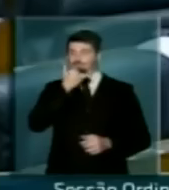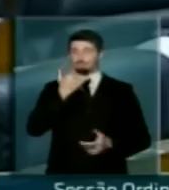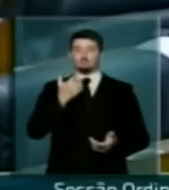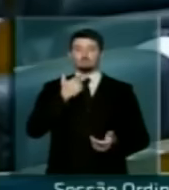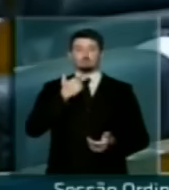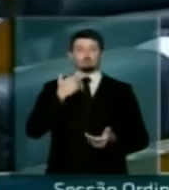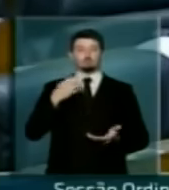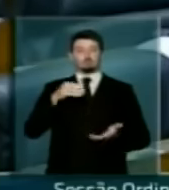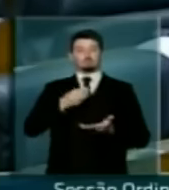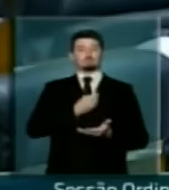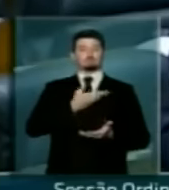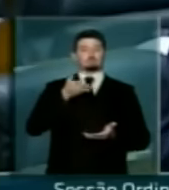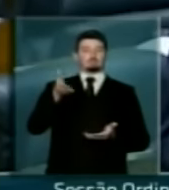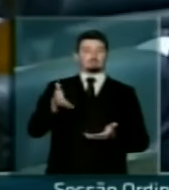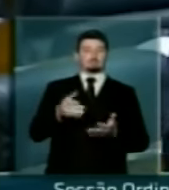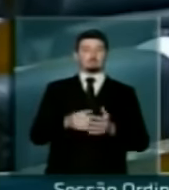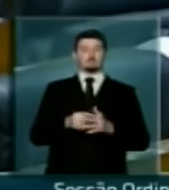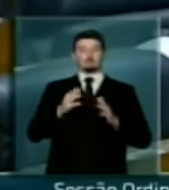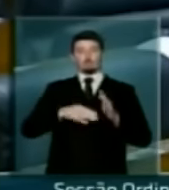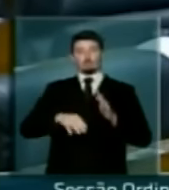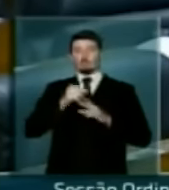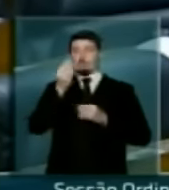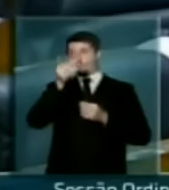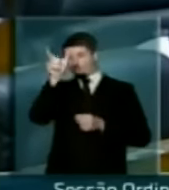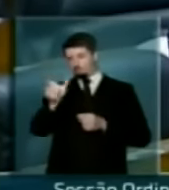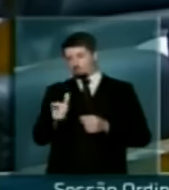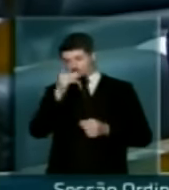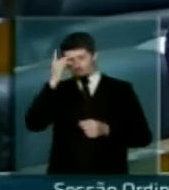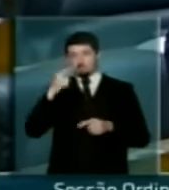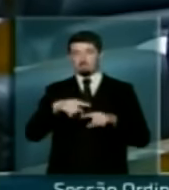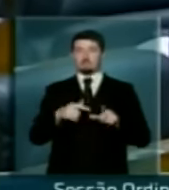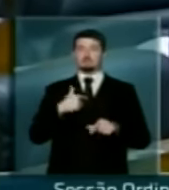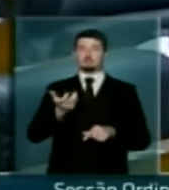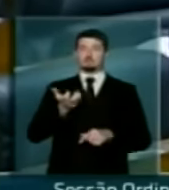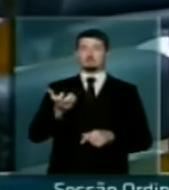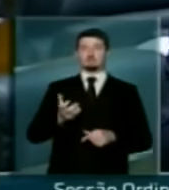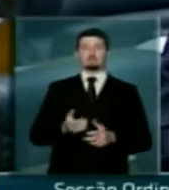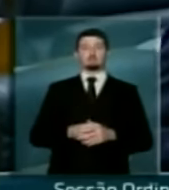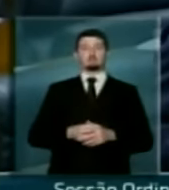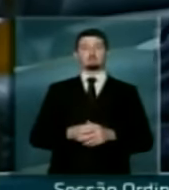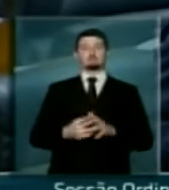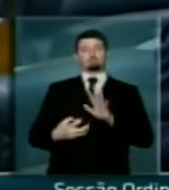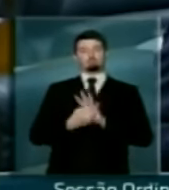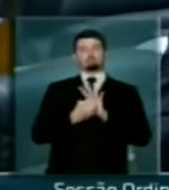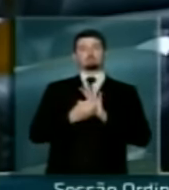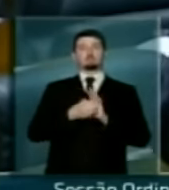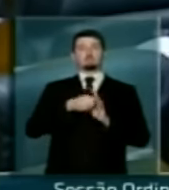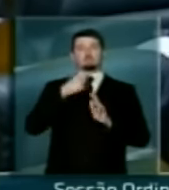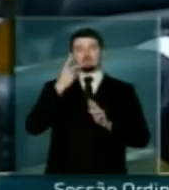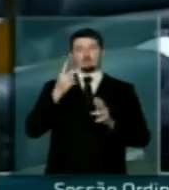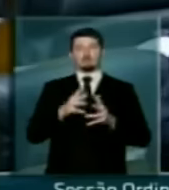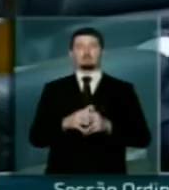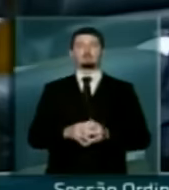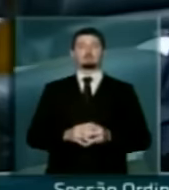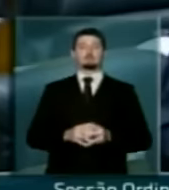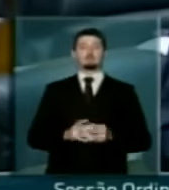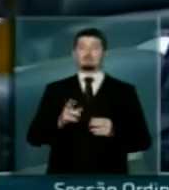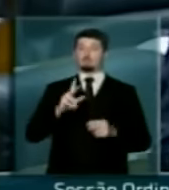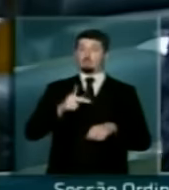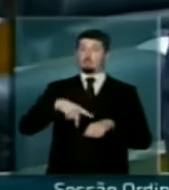na sua totalidade. Mas eu queria aqui só registrar que não é